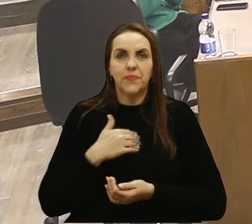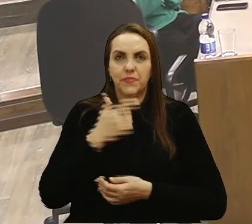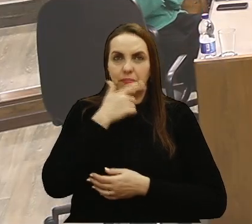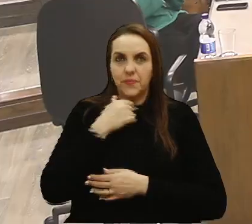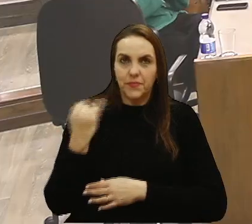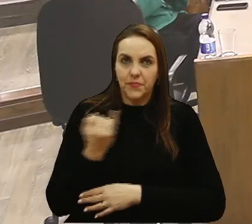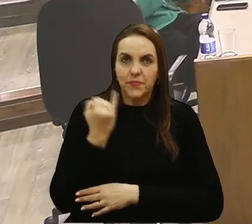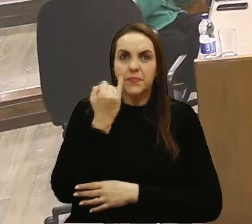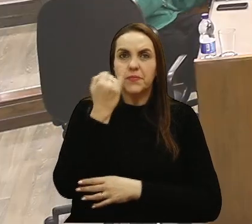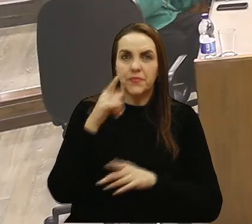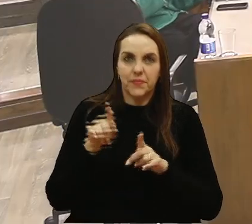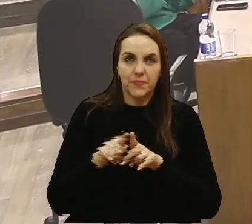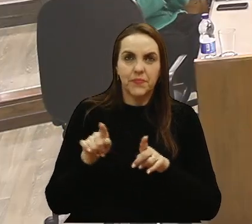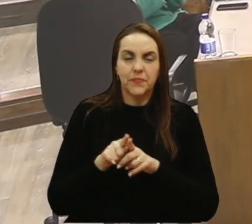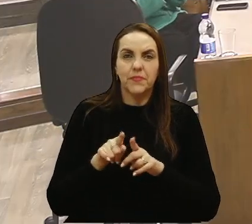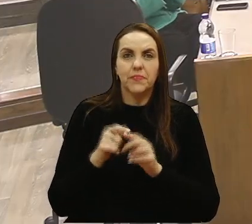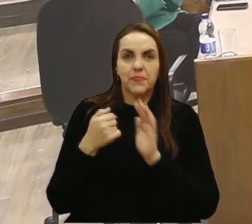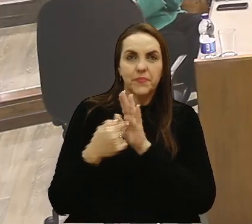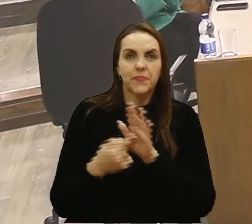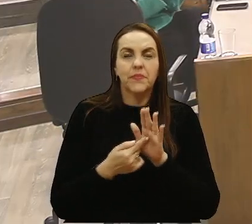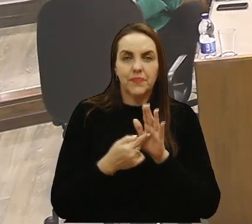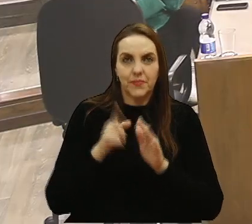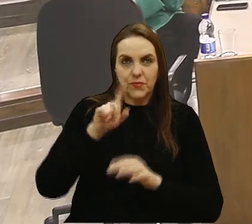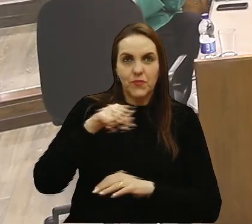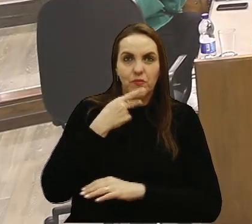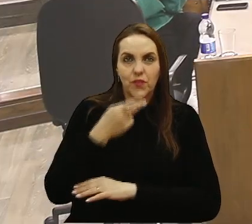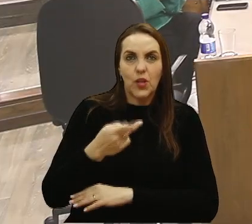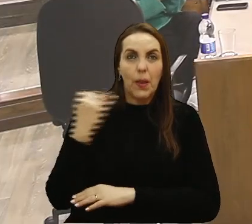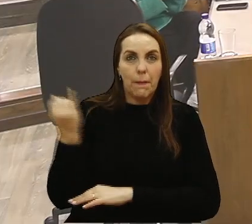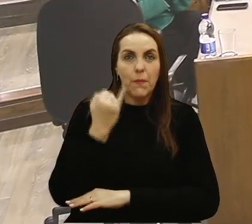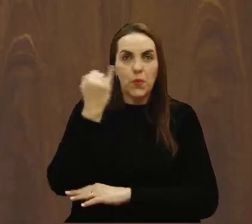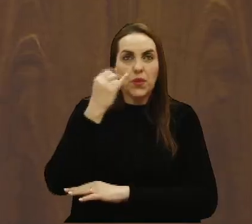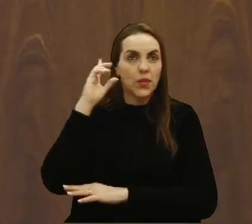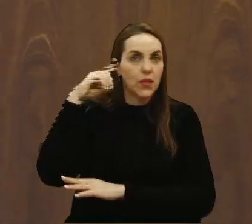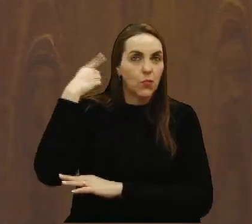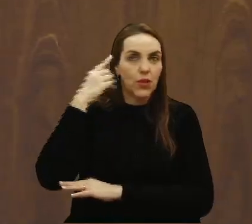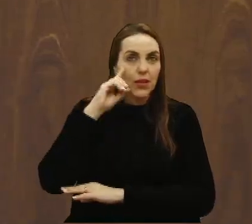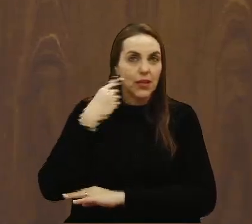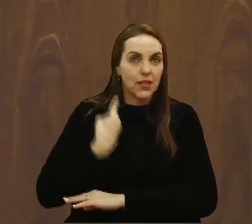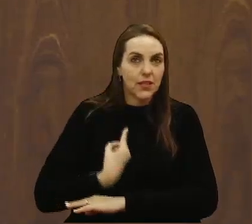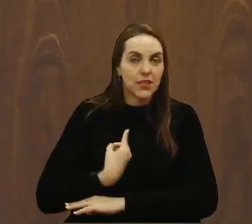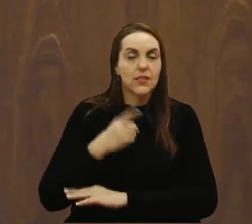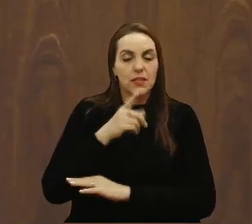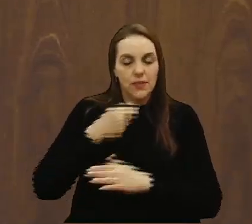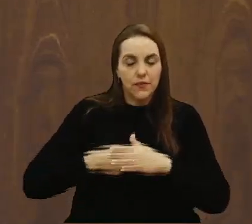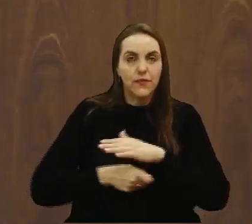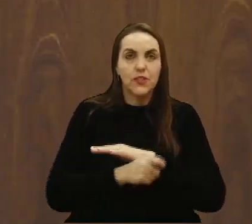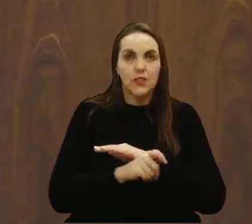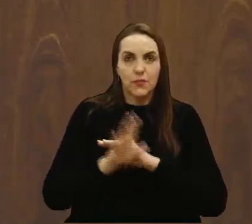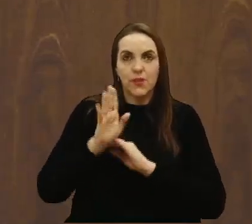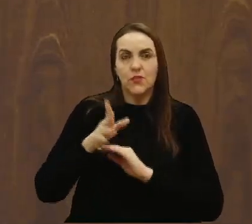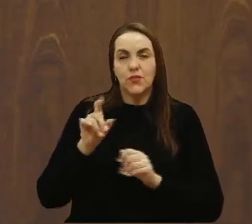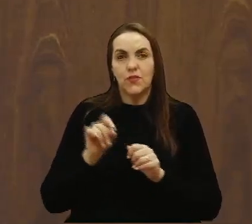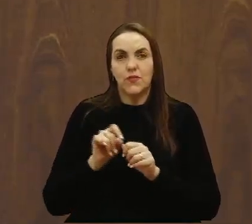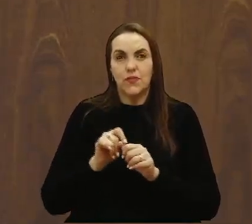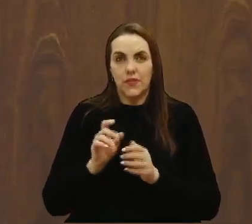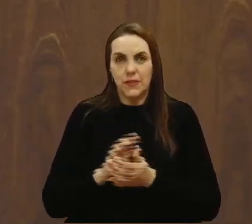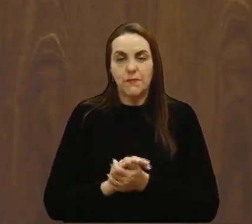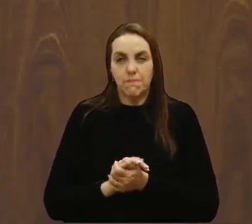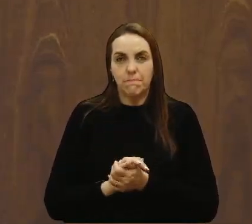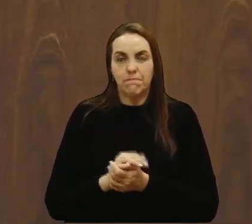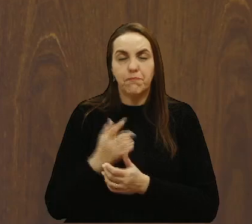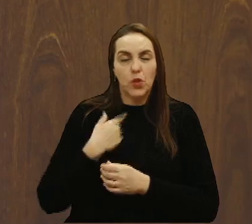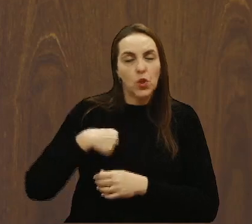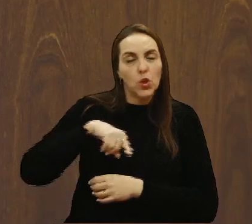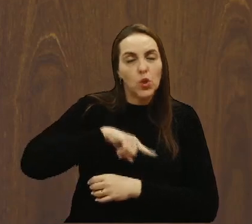importante ressaltar algo que você já disse, que é a importância da deputada Denise para esses investimentos que foram feitos quando fomos